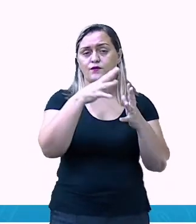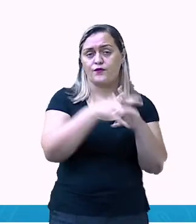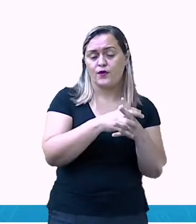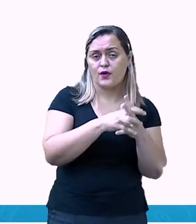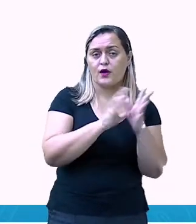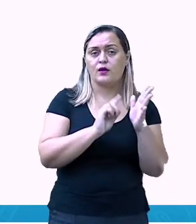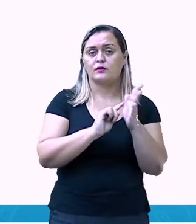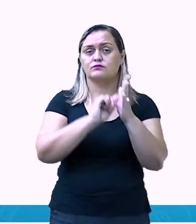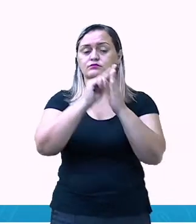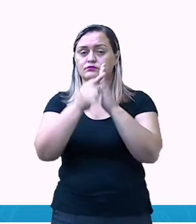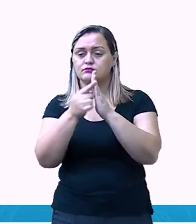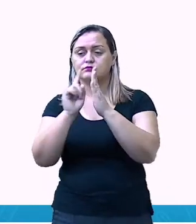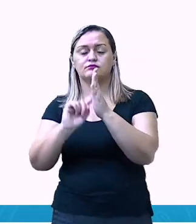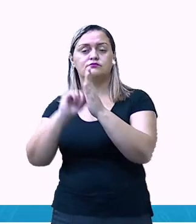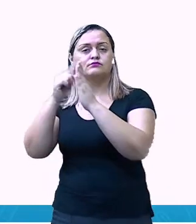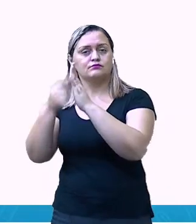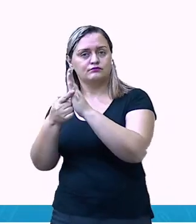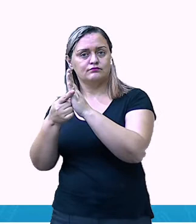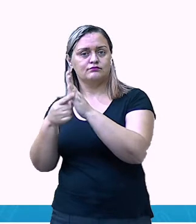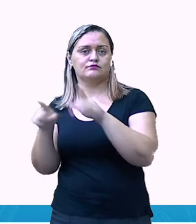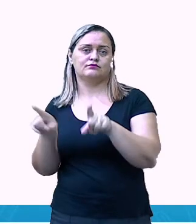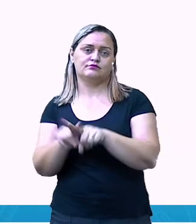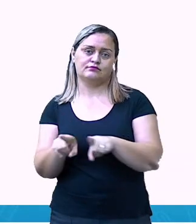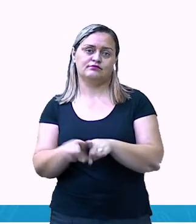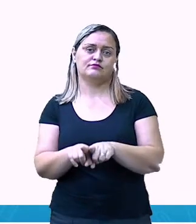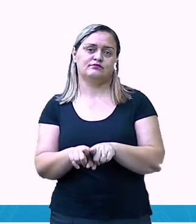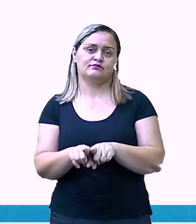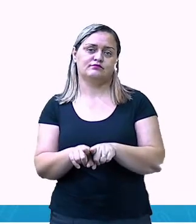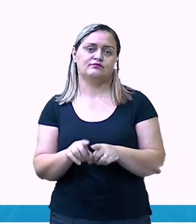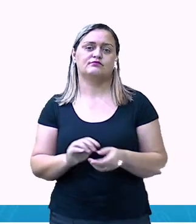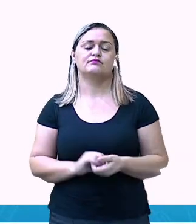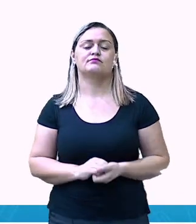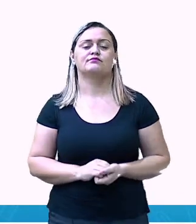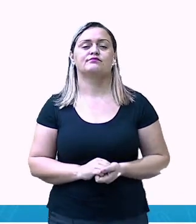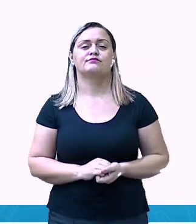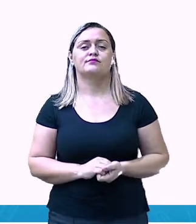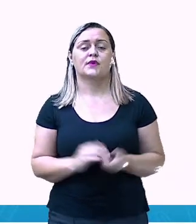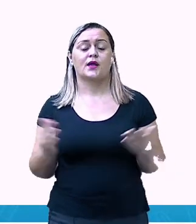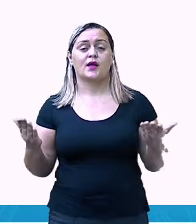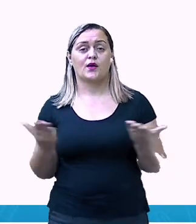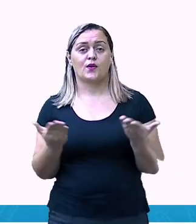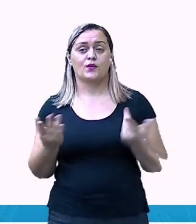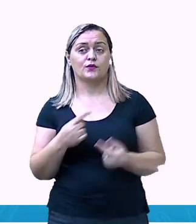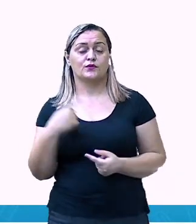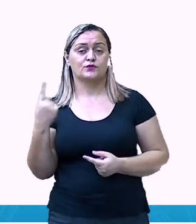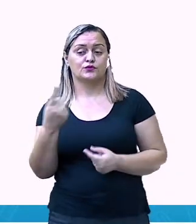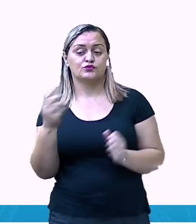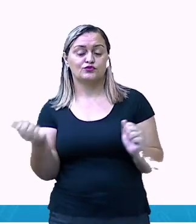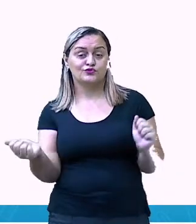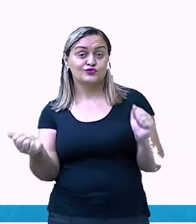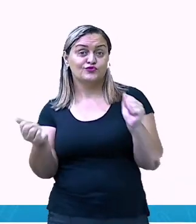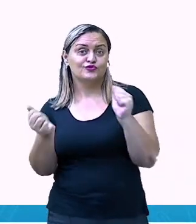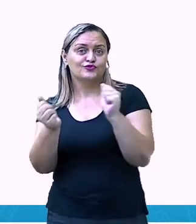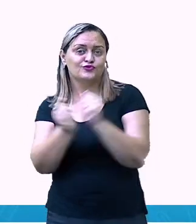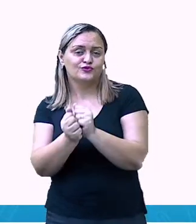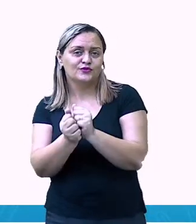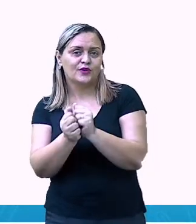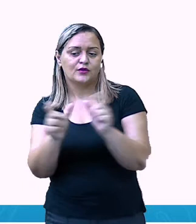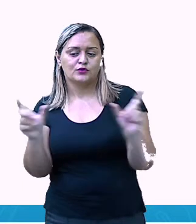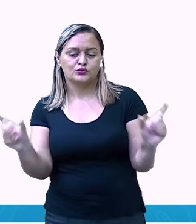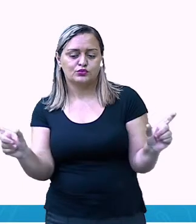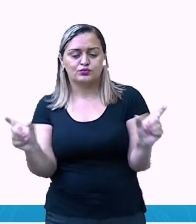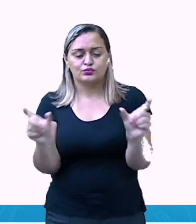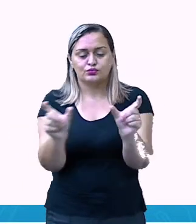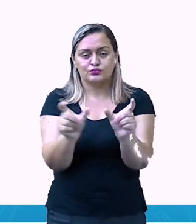agora a gente vai juntar as sílabas para a gente entender, a gente viu as sílabas separadas. Então, agora a gente vai juntar